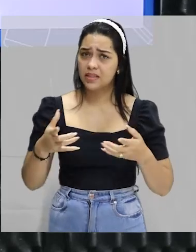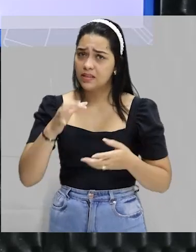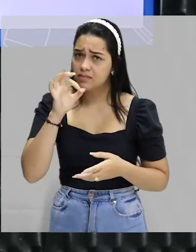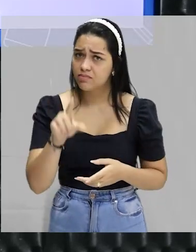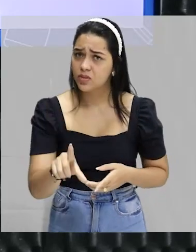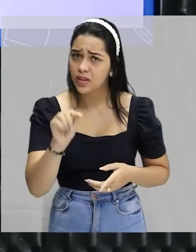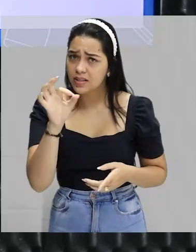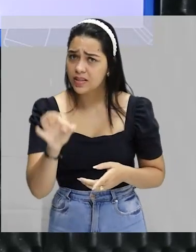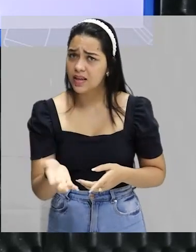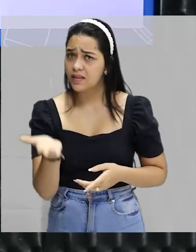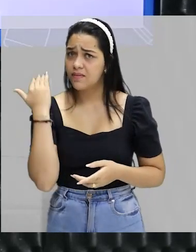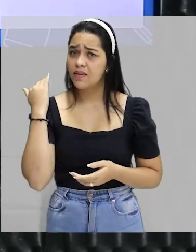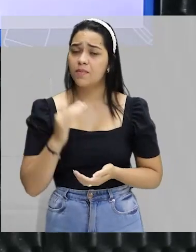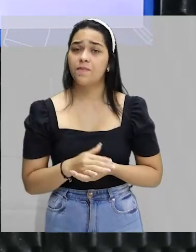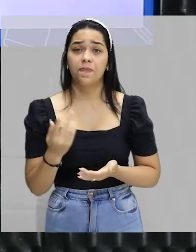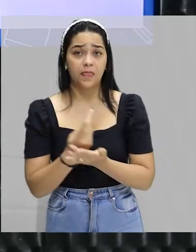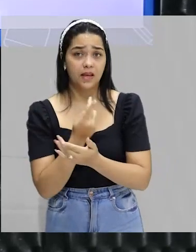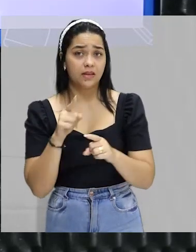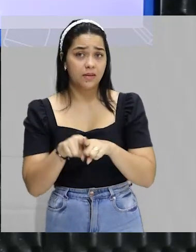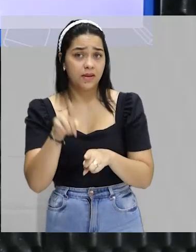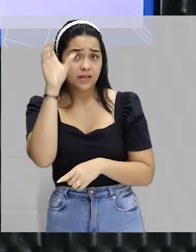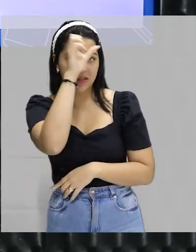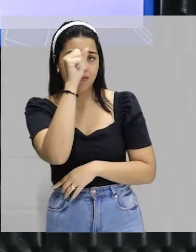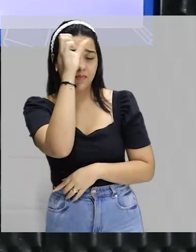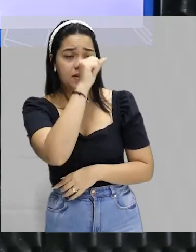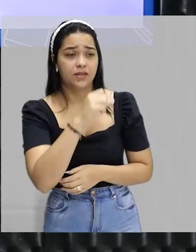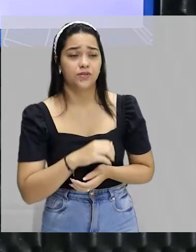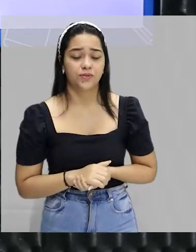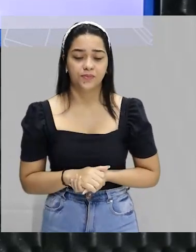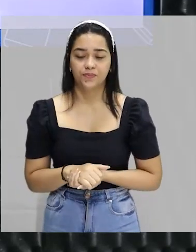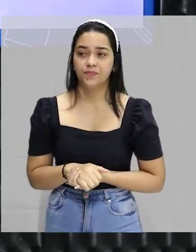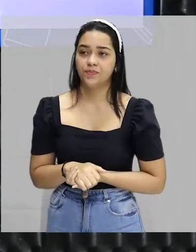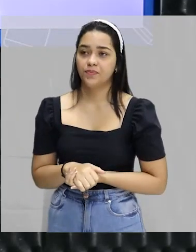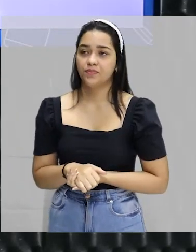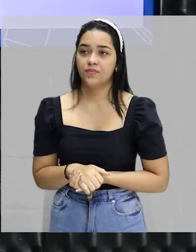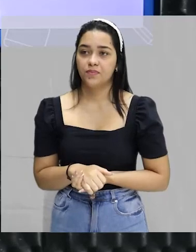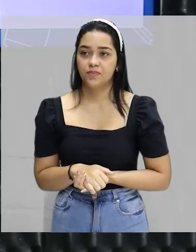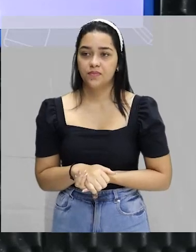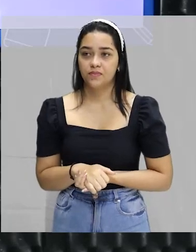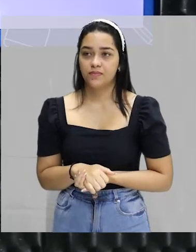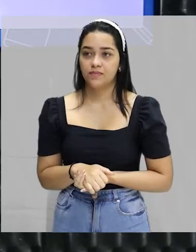acertar. É errando também que se aprende, né? E aí?